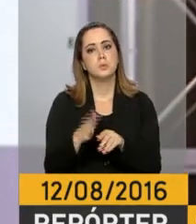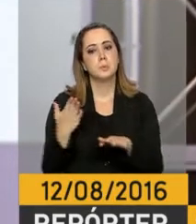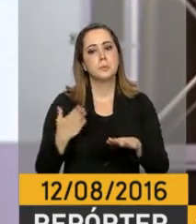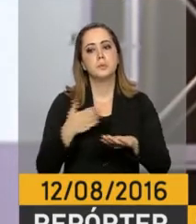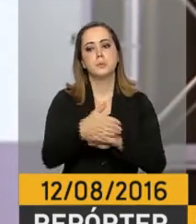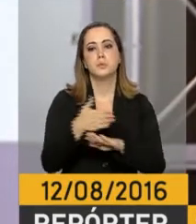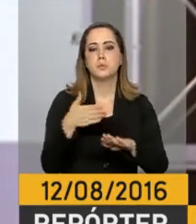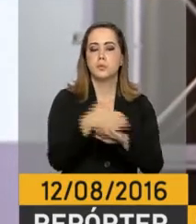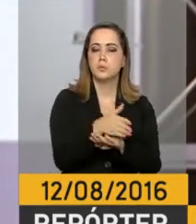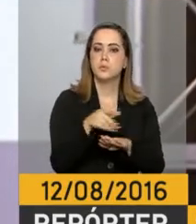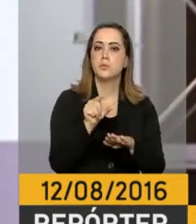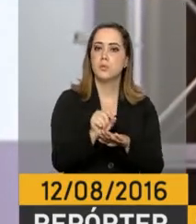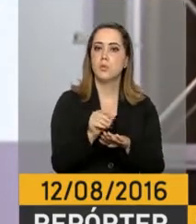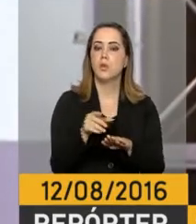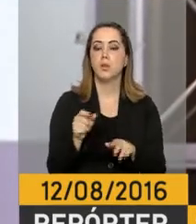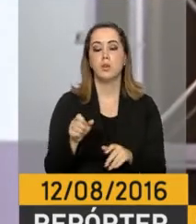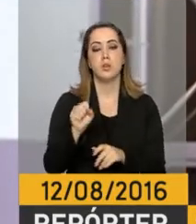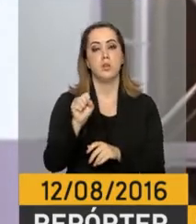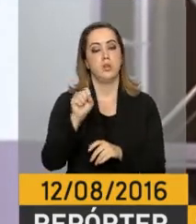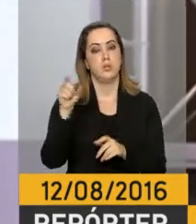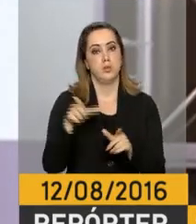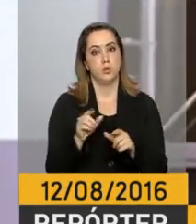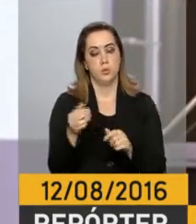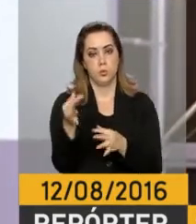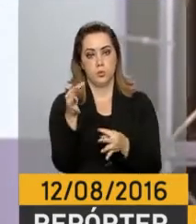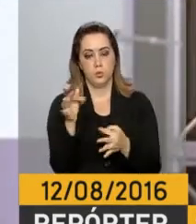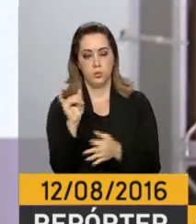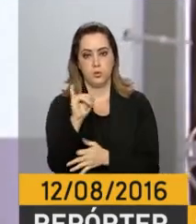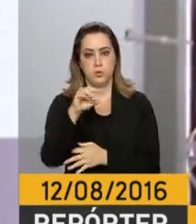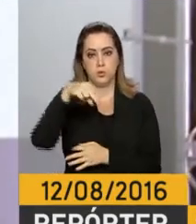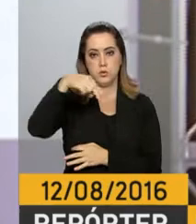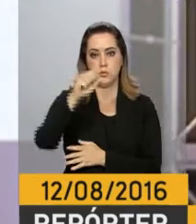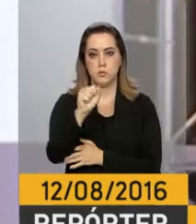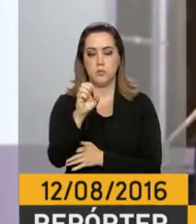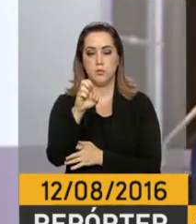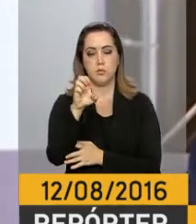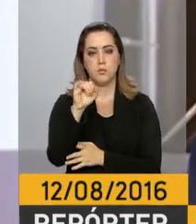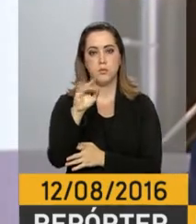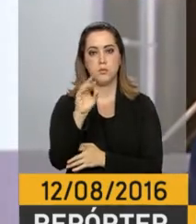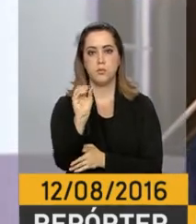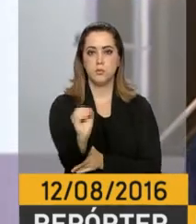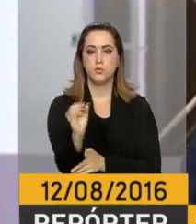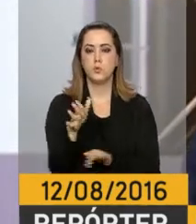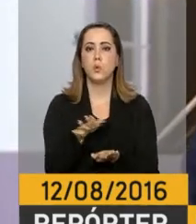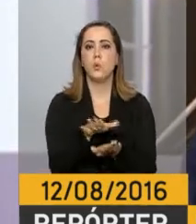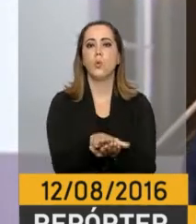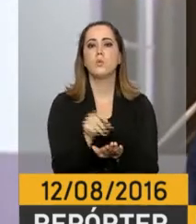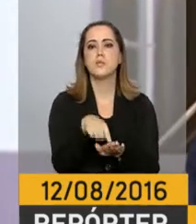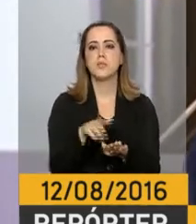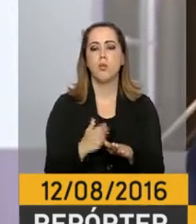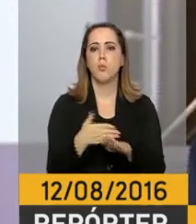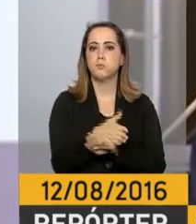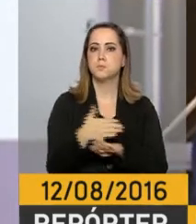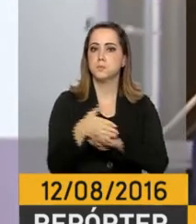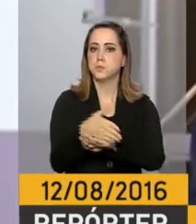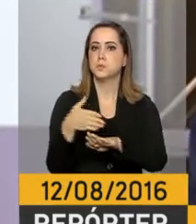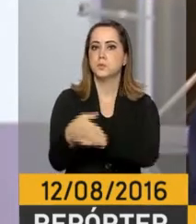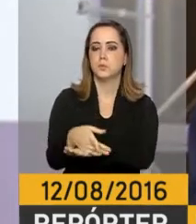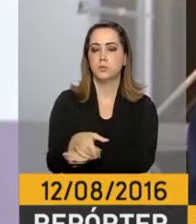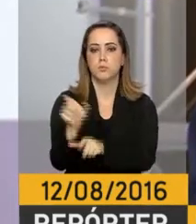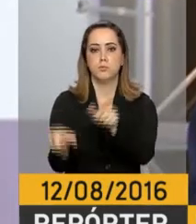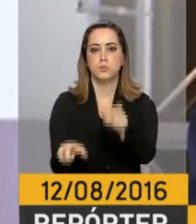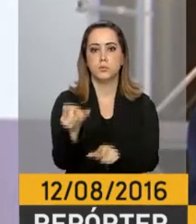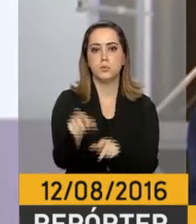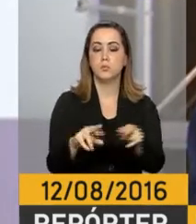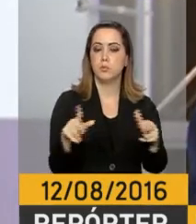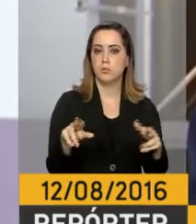sistema financeiro. É o que nós chamamos da inclusão. E o Banco Central tem dado especial atenção a